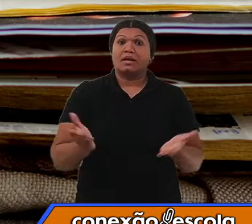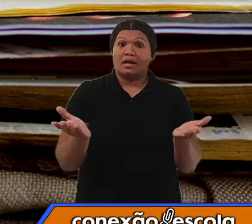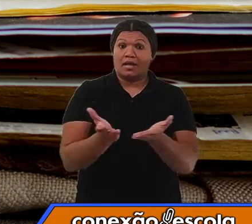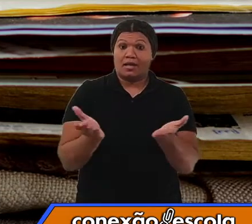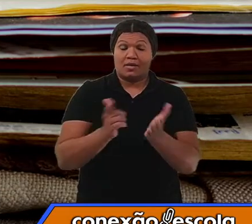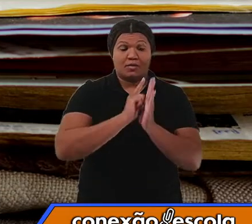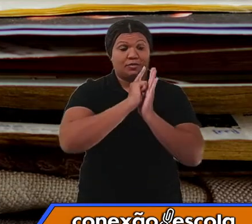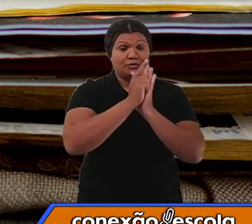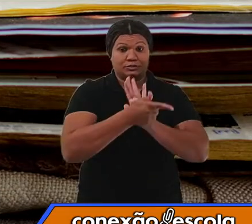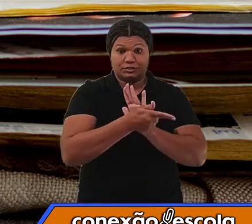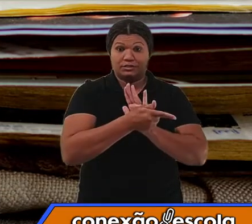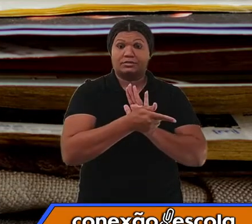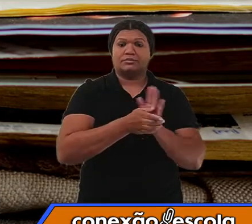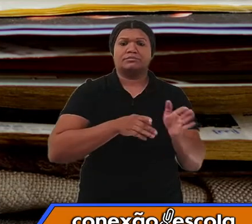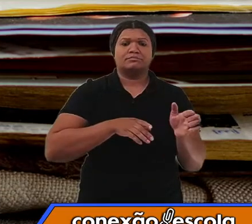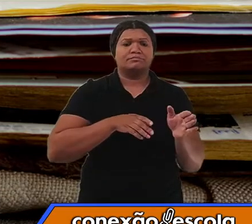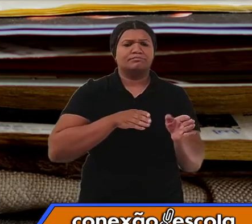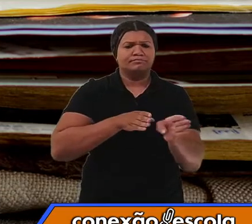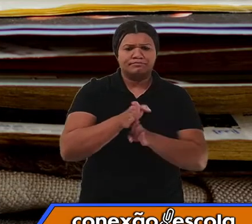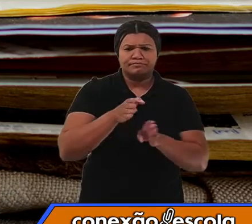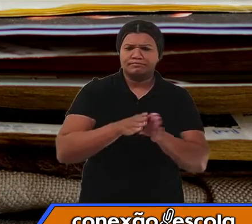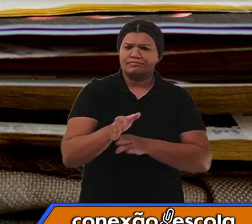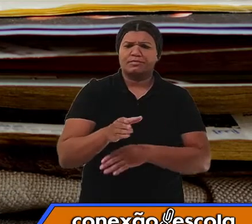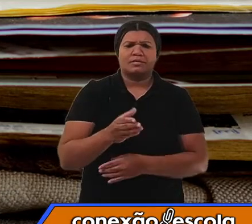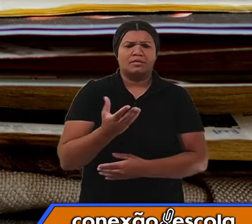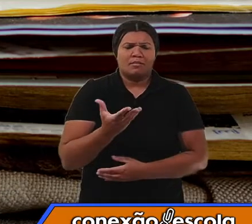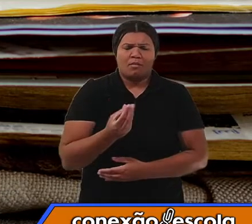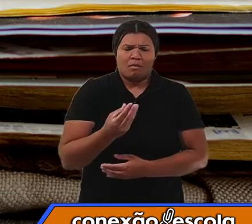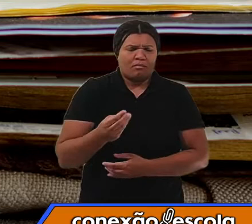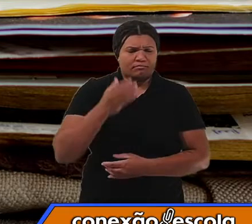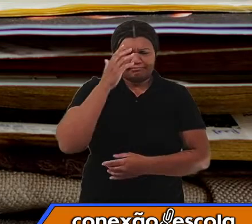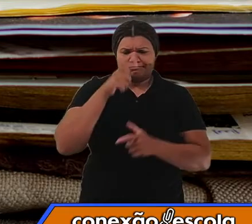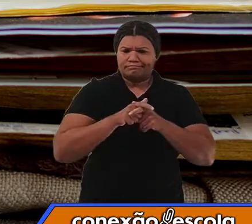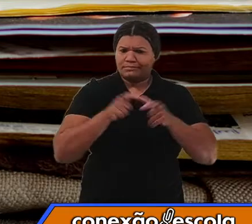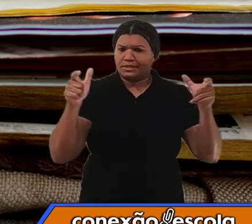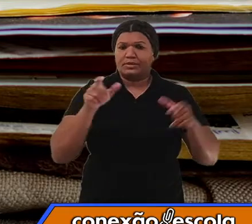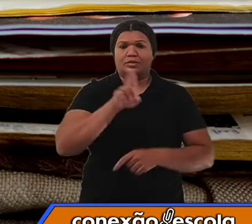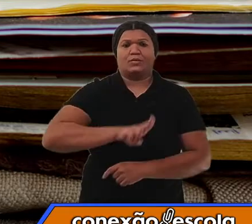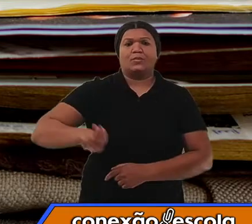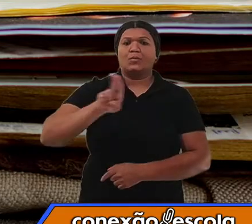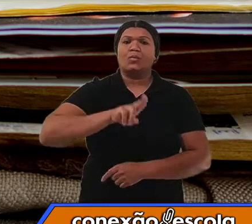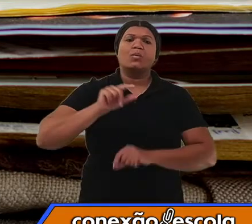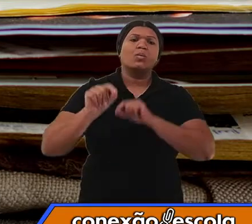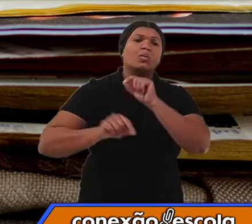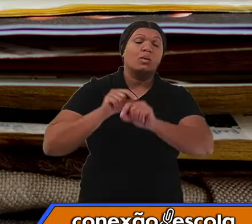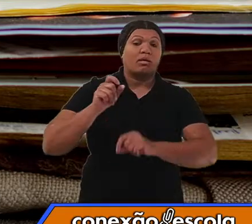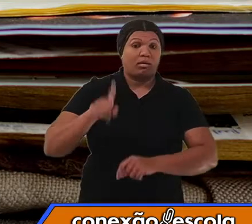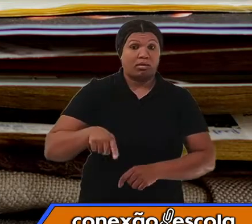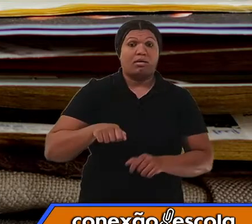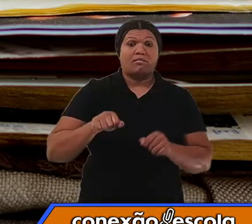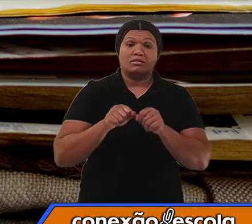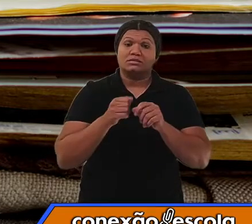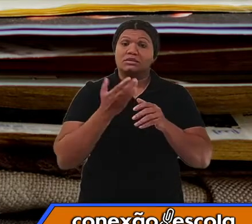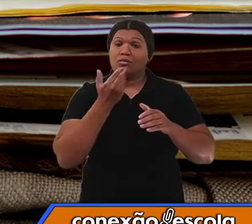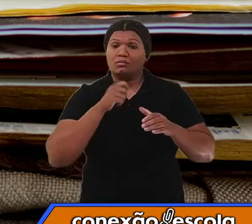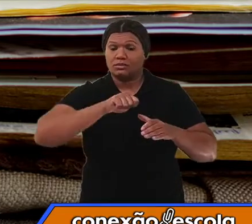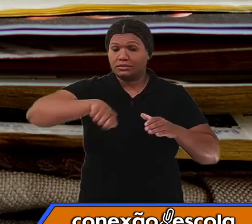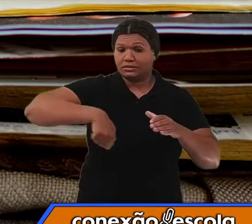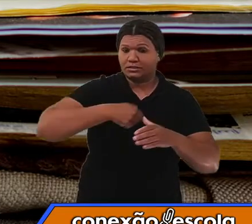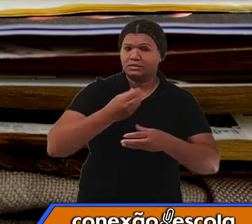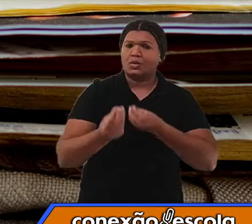Agora, um gênero instrucional muito usado no nosso dia a dia são as receitas. Receitas